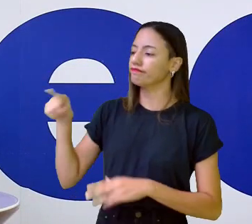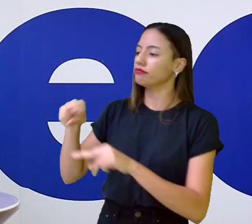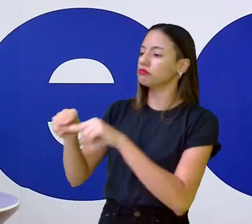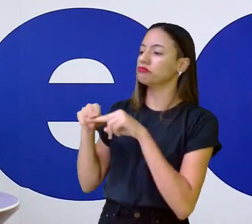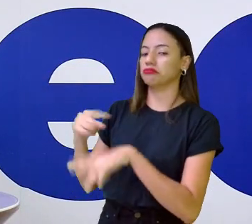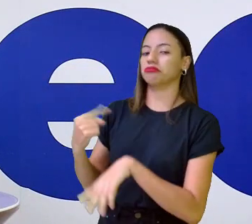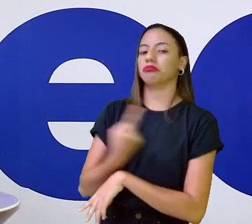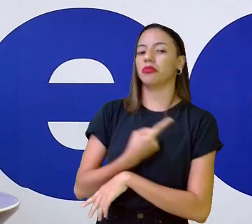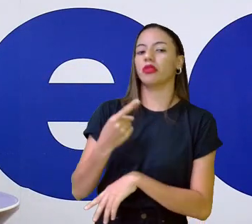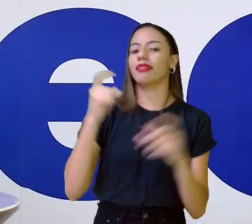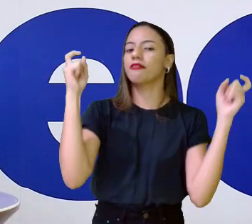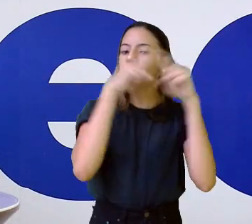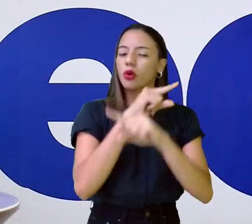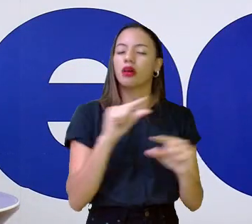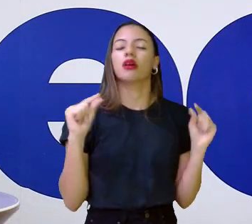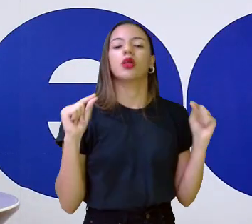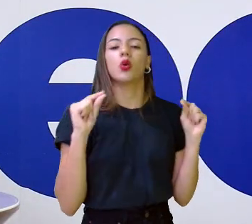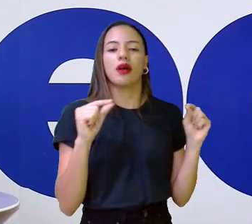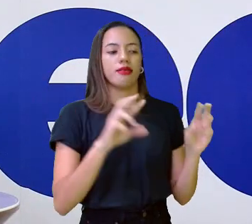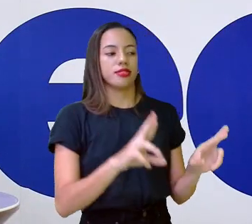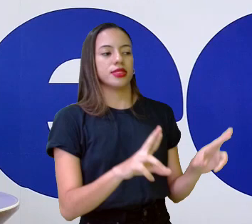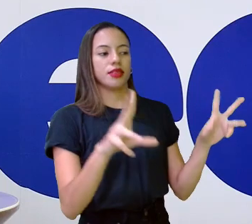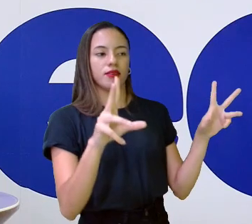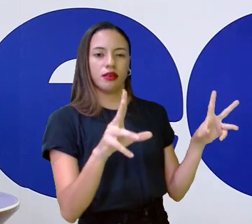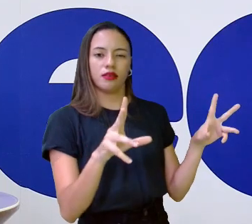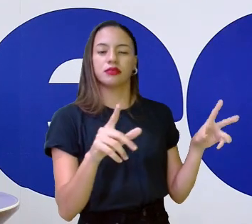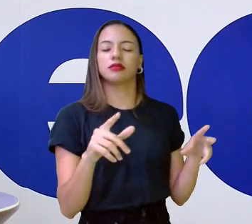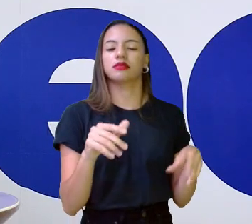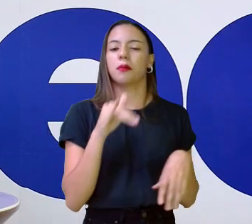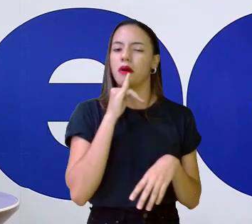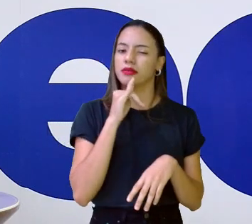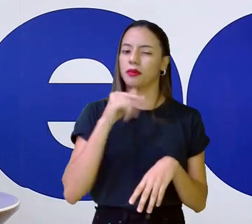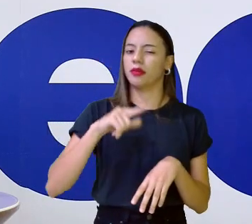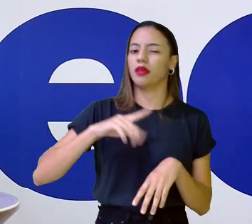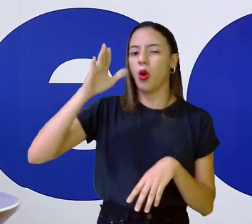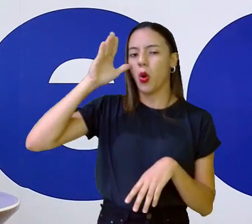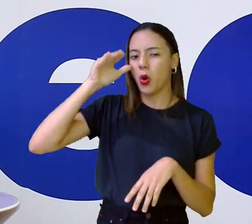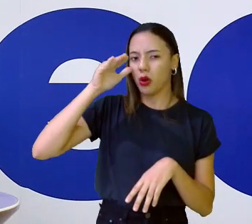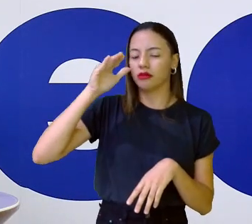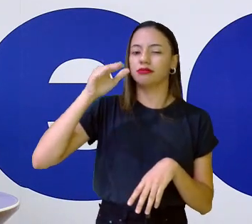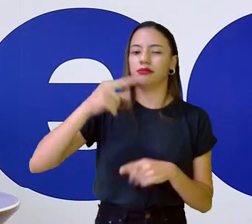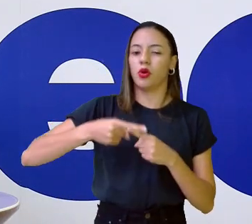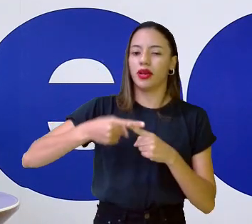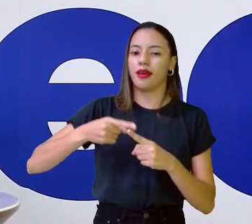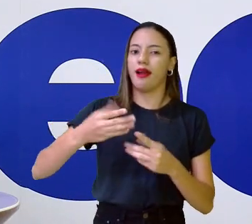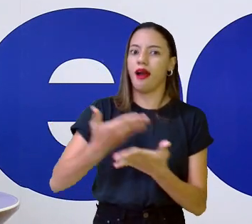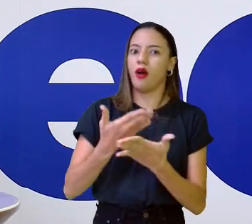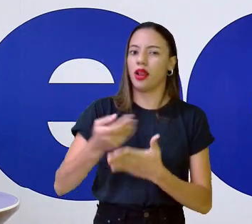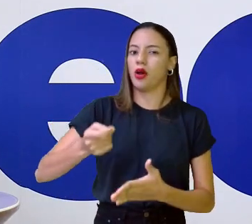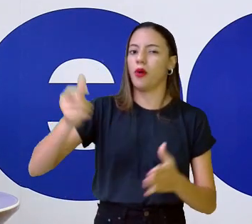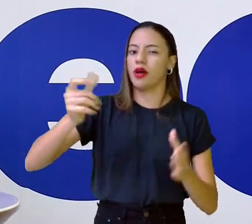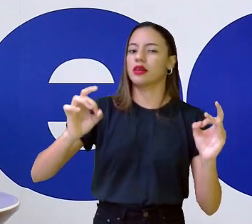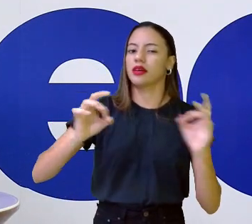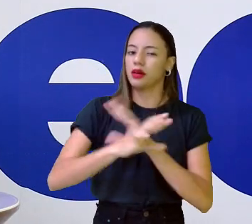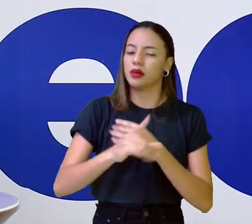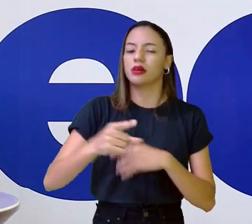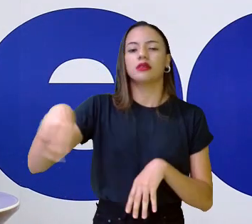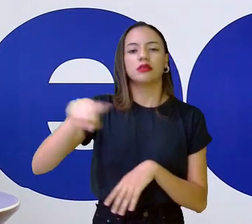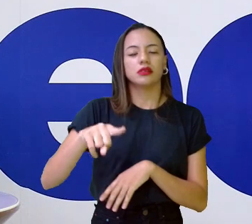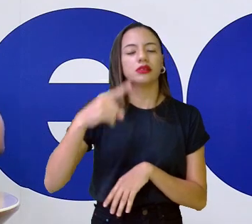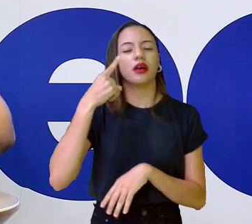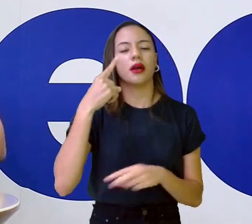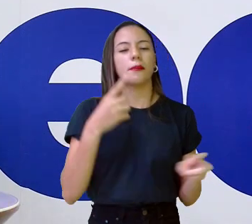vezes, de diferenciar. Tem uma curiosidade que a gente já está terminando nossa aula. Então, para vocês verem